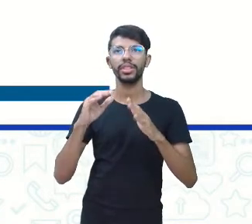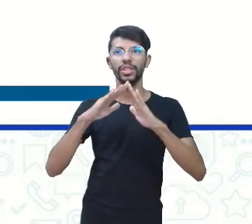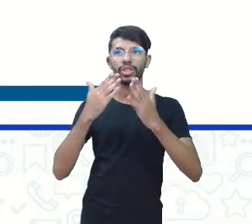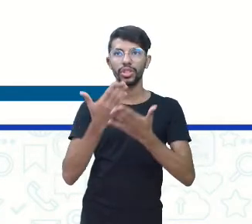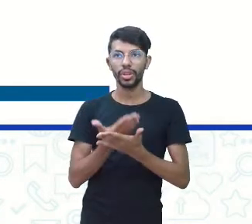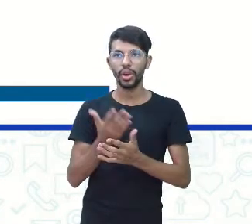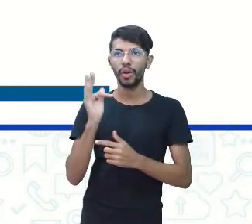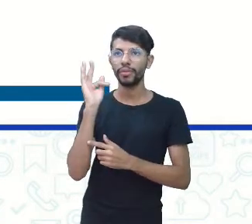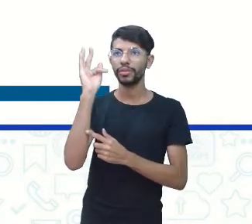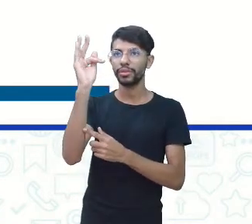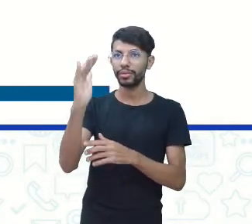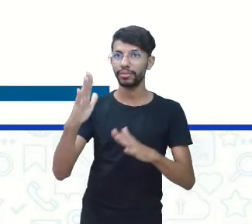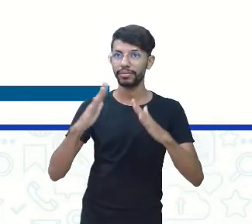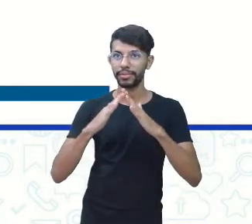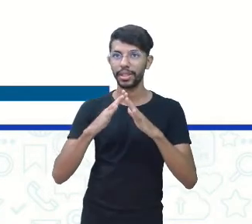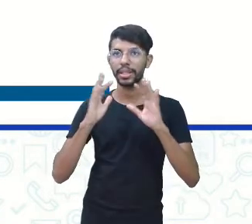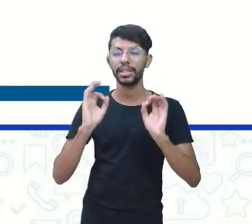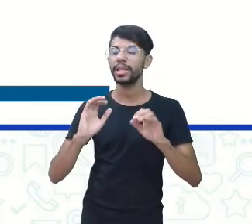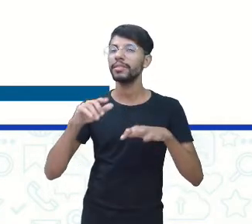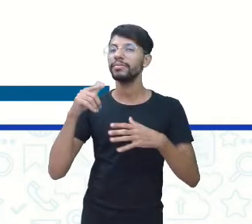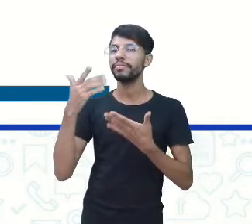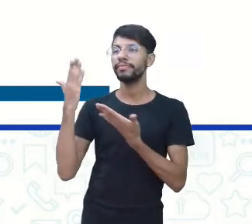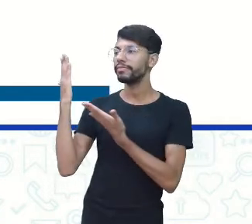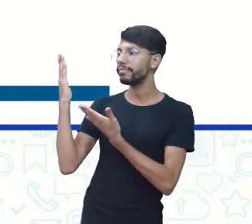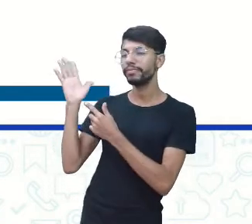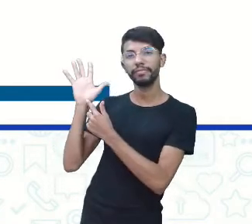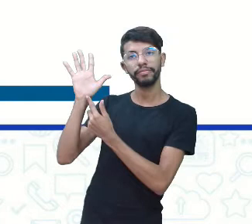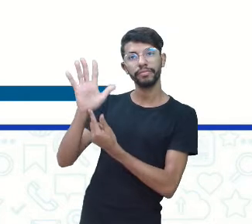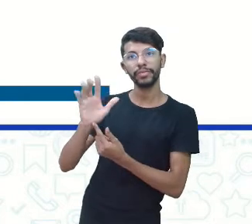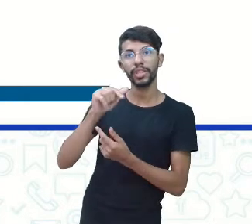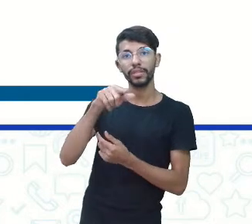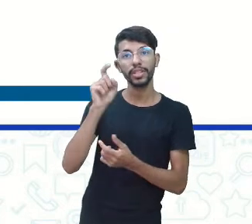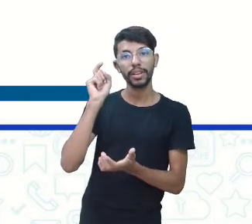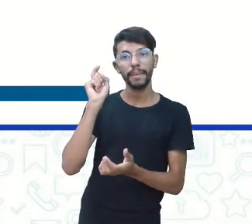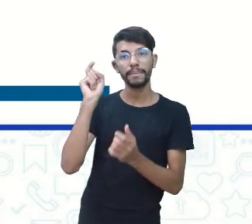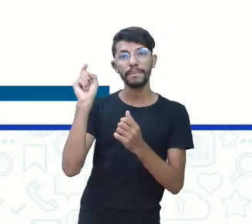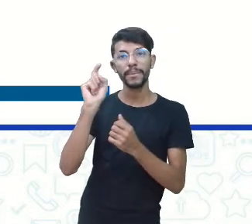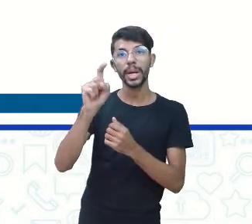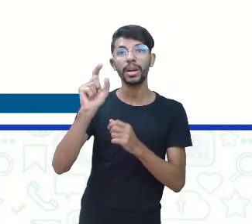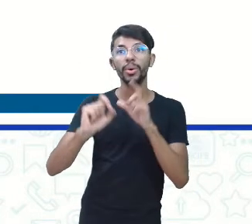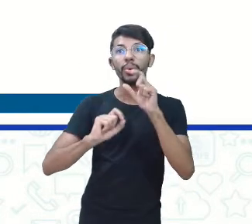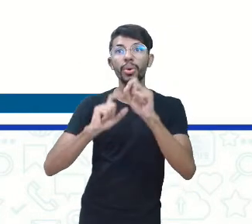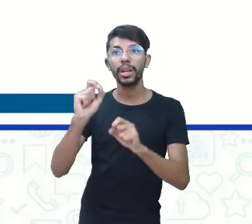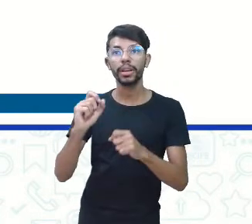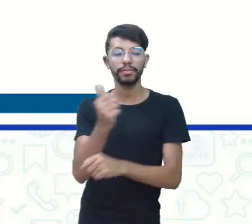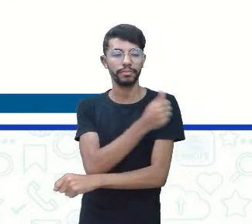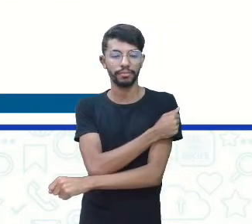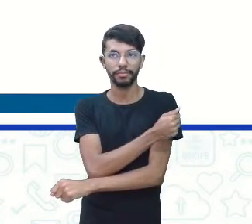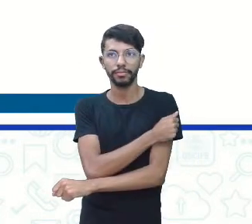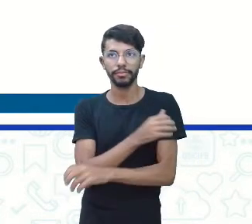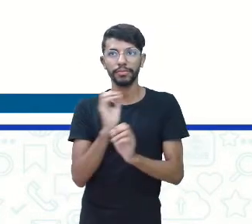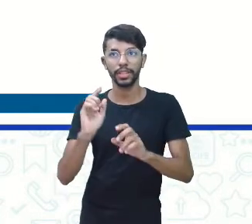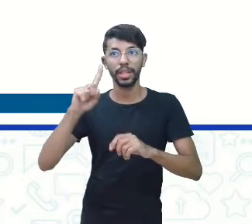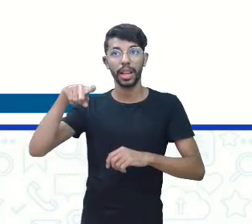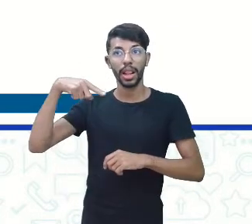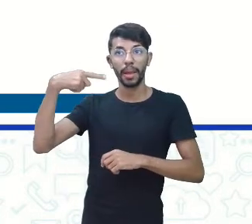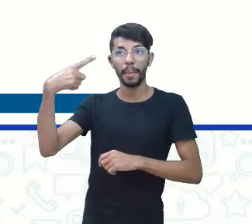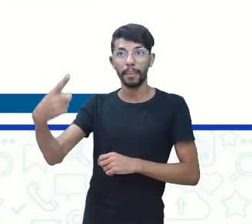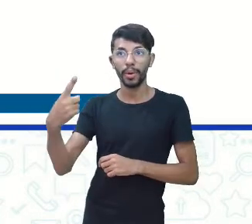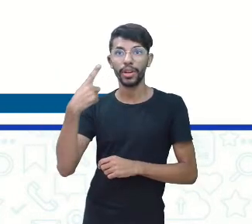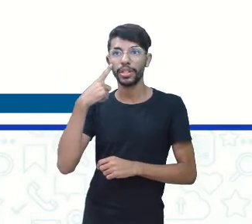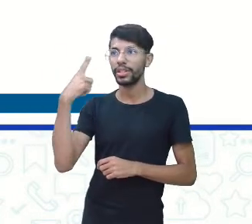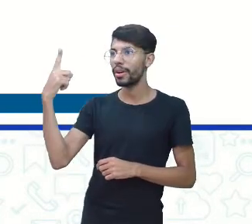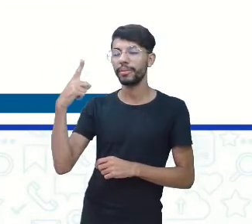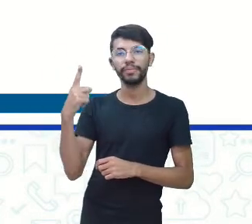vai aparecer essa telinha e aí você vai clicar em Estudante, tá bom? Depois, você vai clicar em